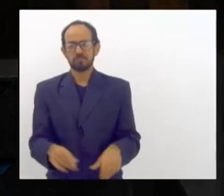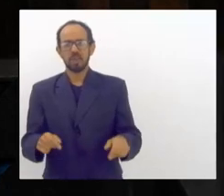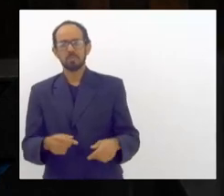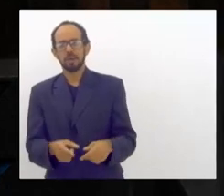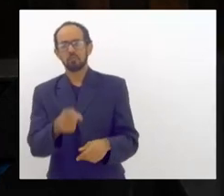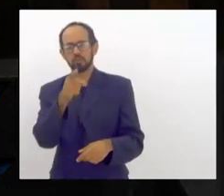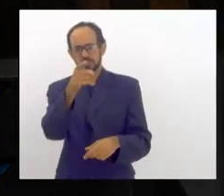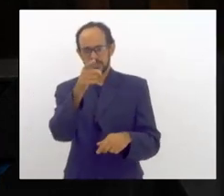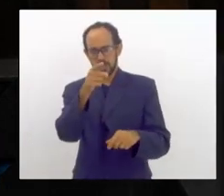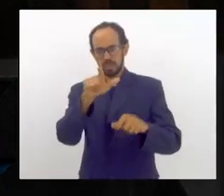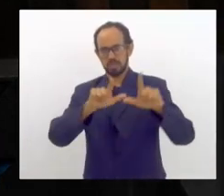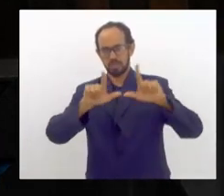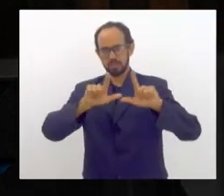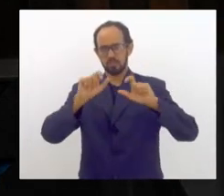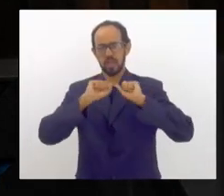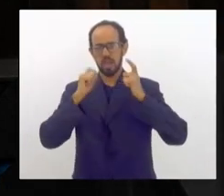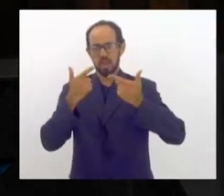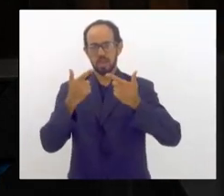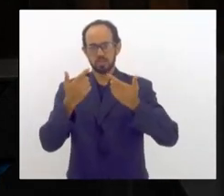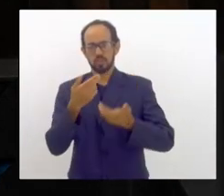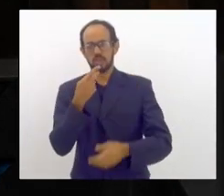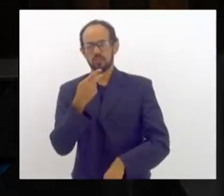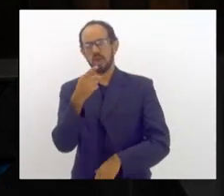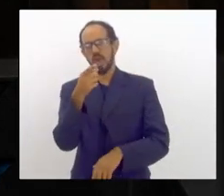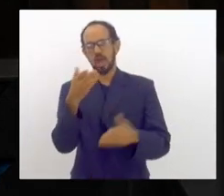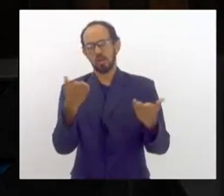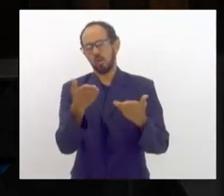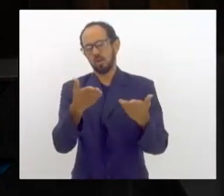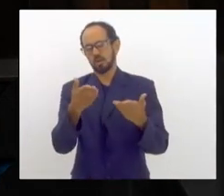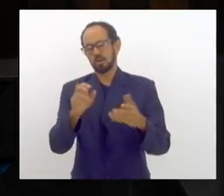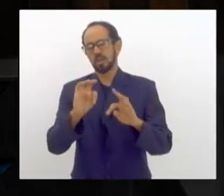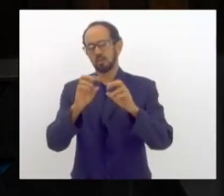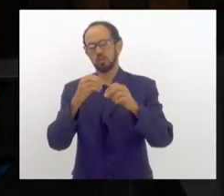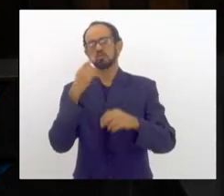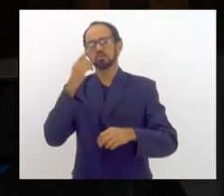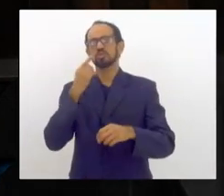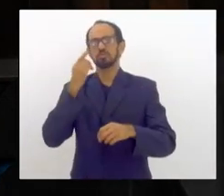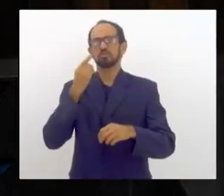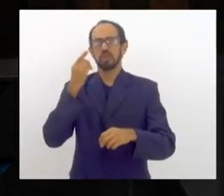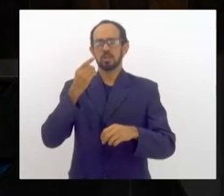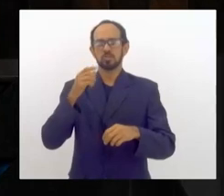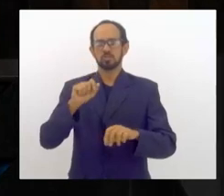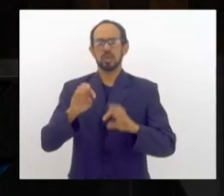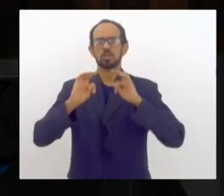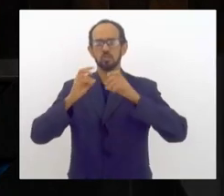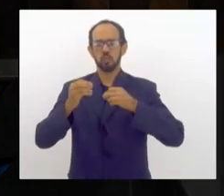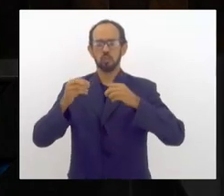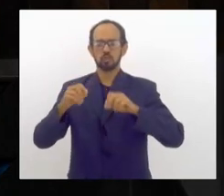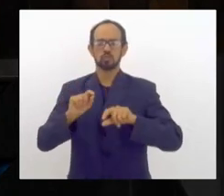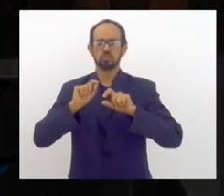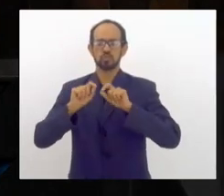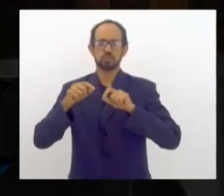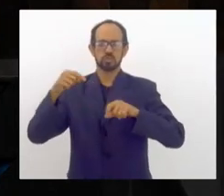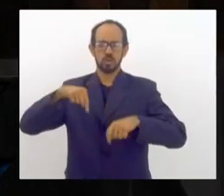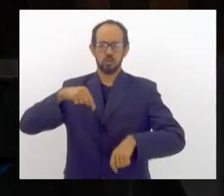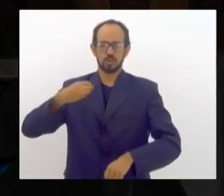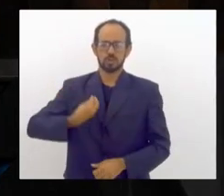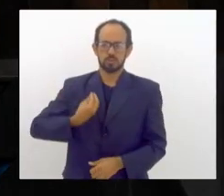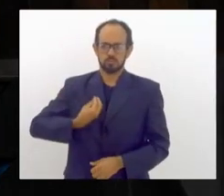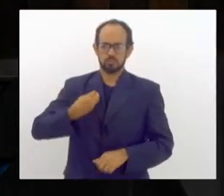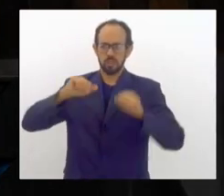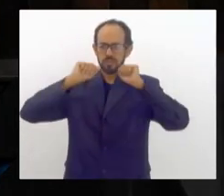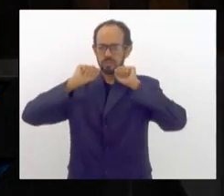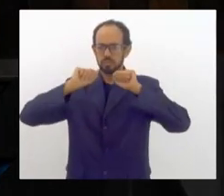você que nos assiste pela TV Alerge, a todos os deputados dessa casa, deputadas, a todos que estão aqui nas assessorias